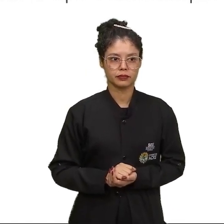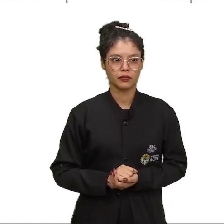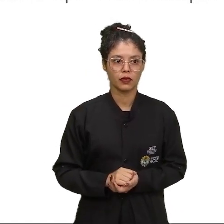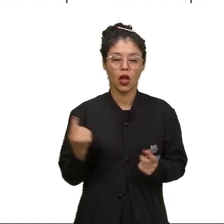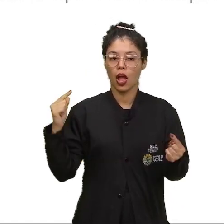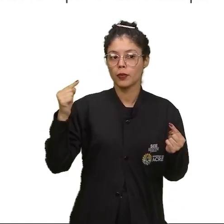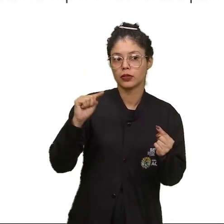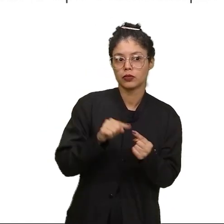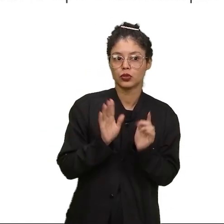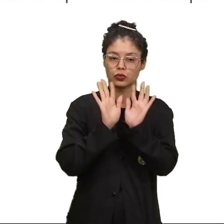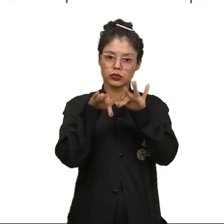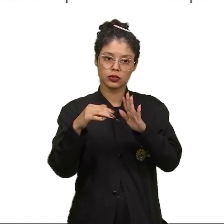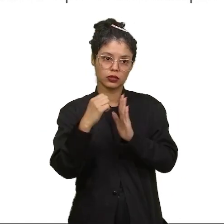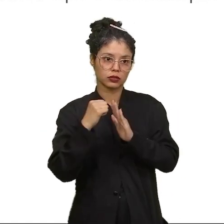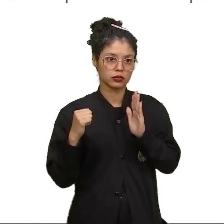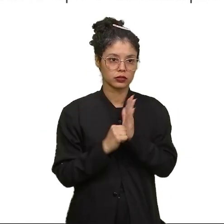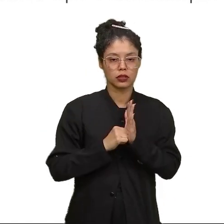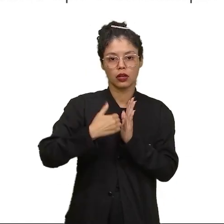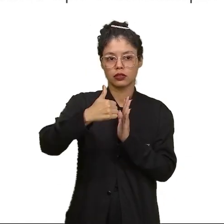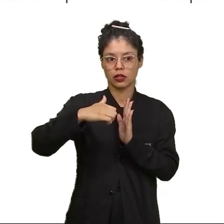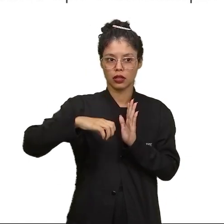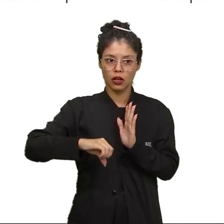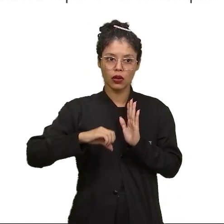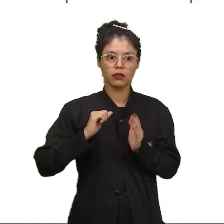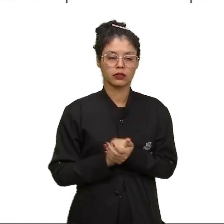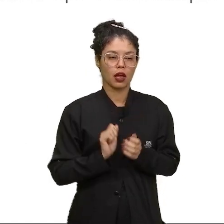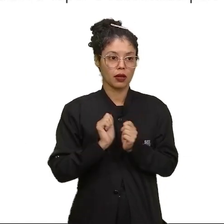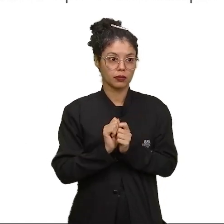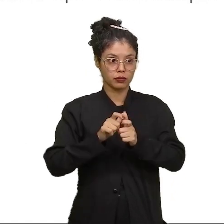Com a proximidade do fim do século XIX,